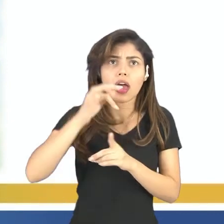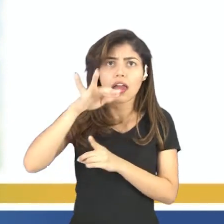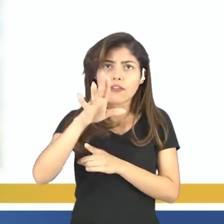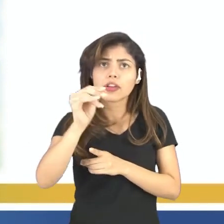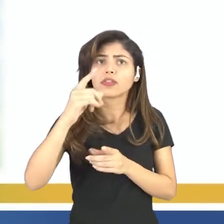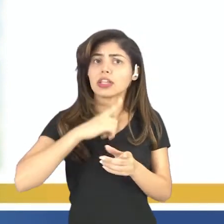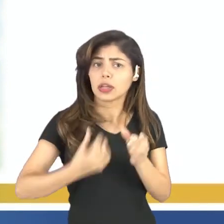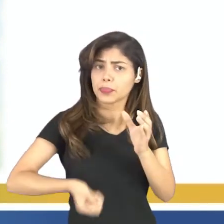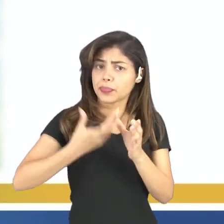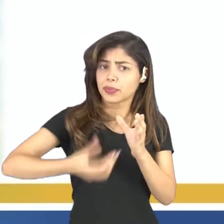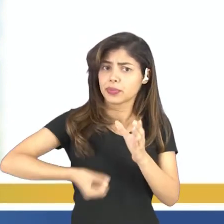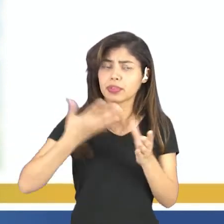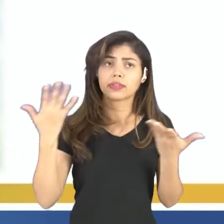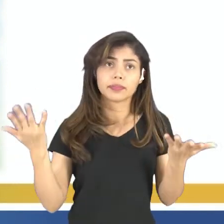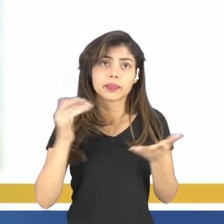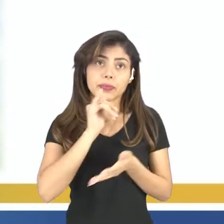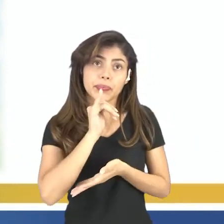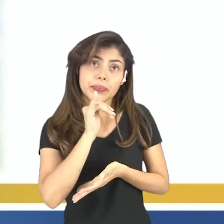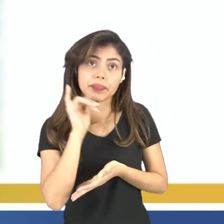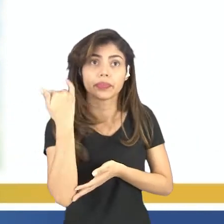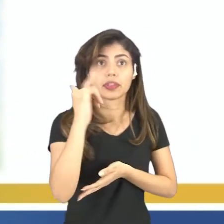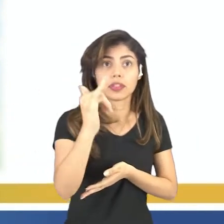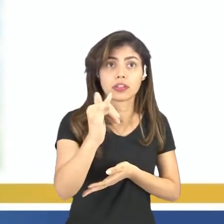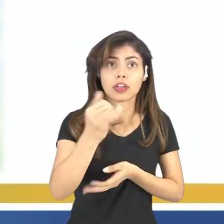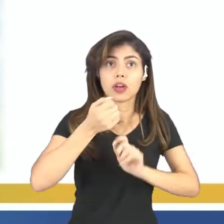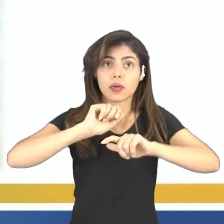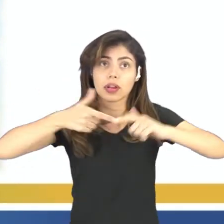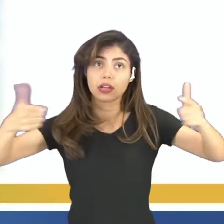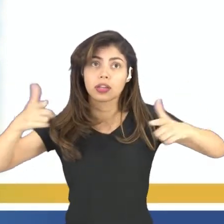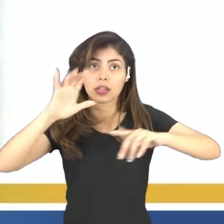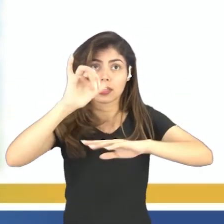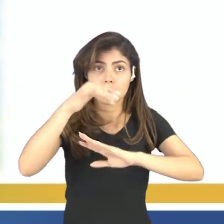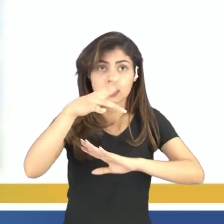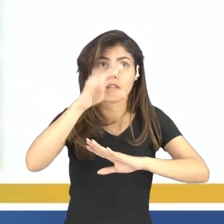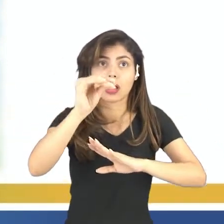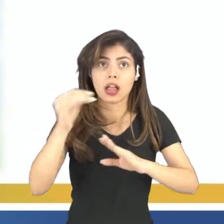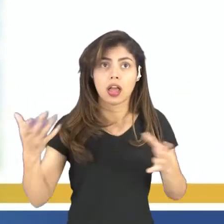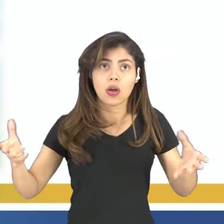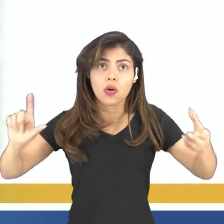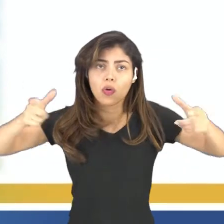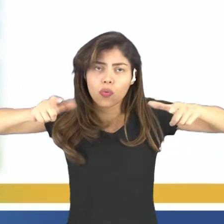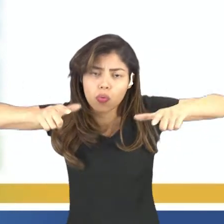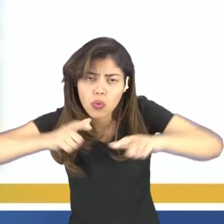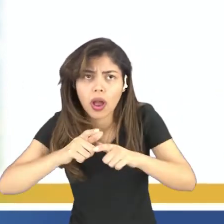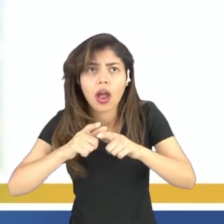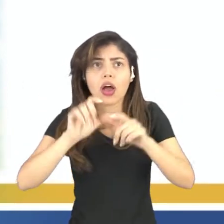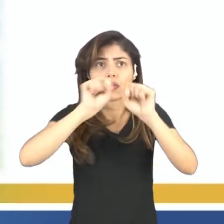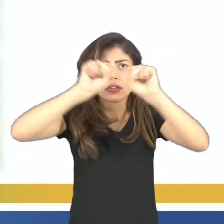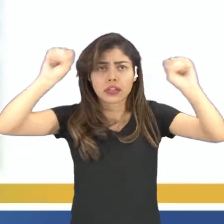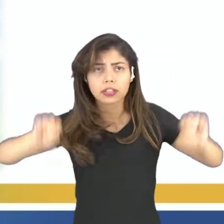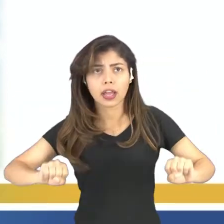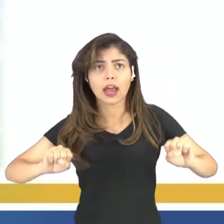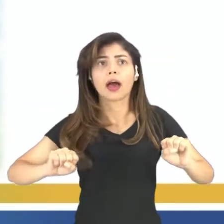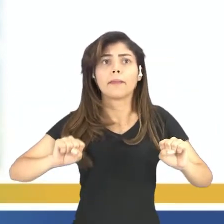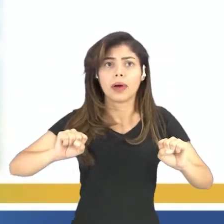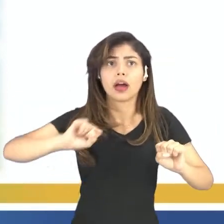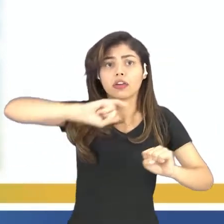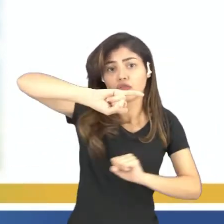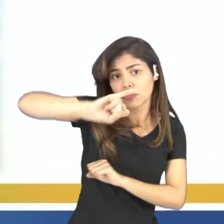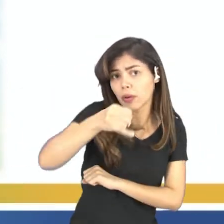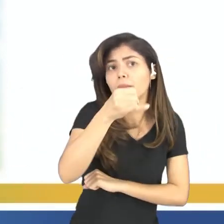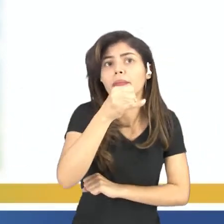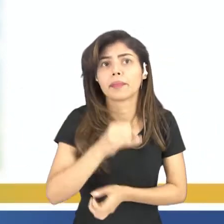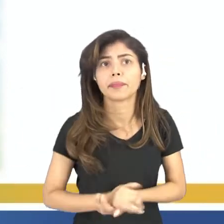diz que o conceito de energia diz: a energia é uma propriedade de todos os corpos que se manifesta